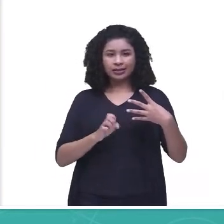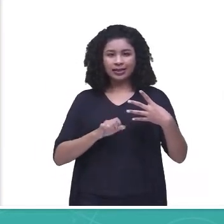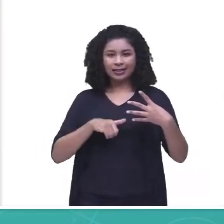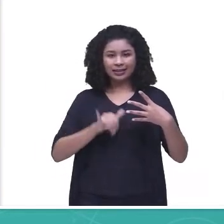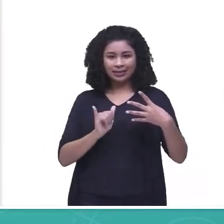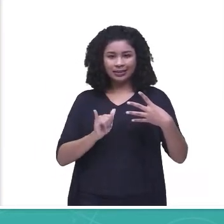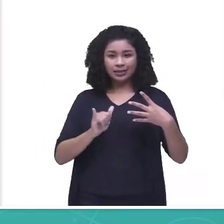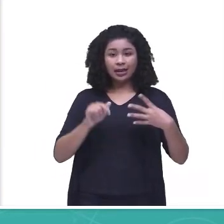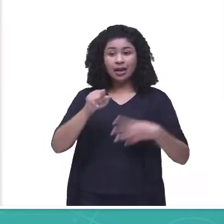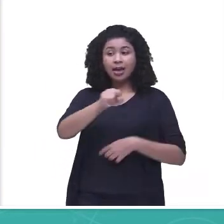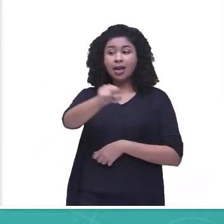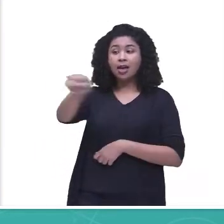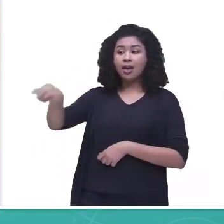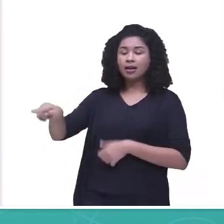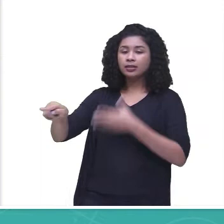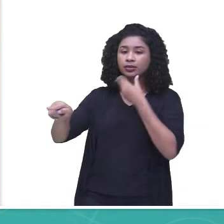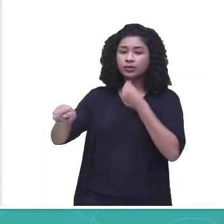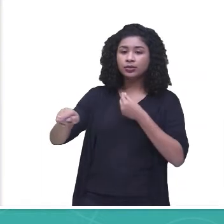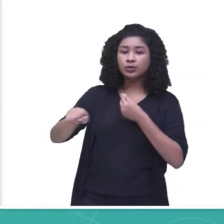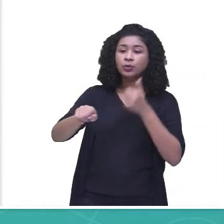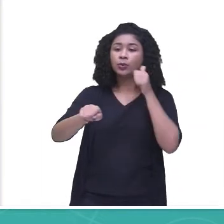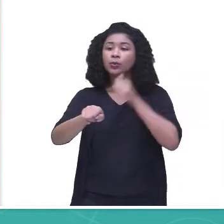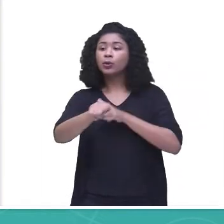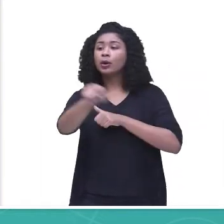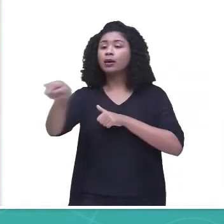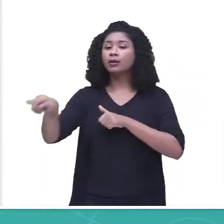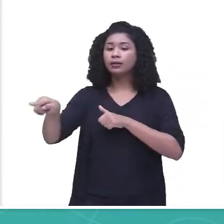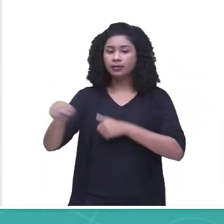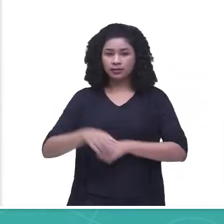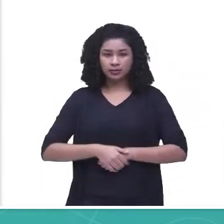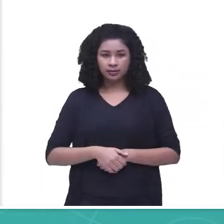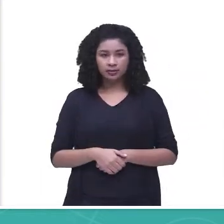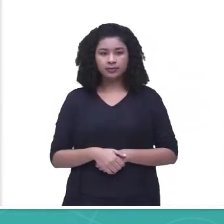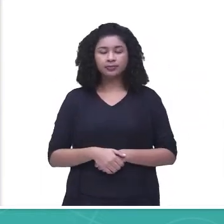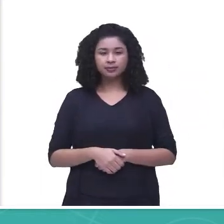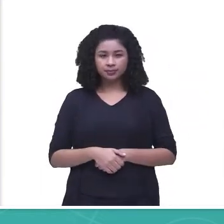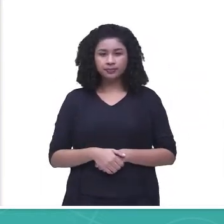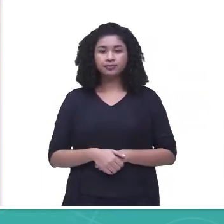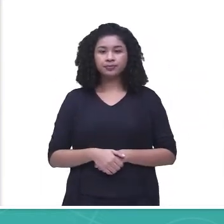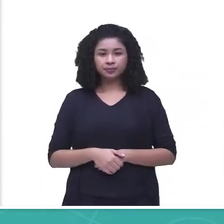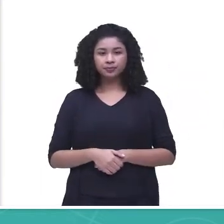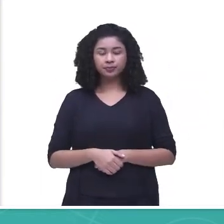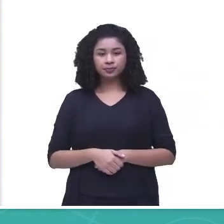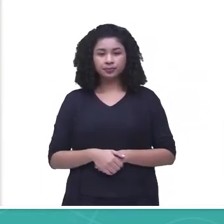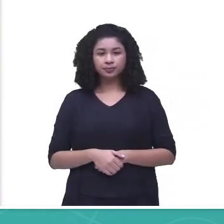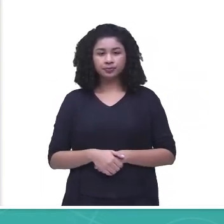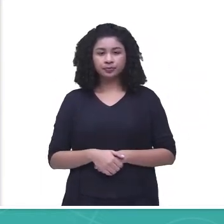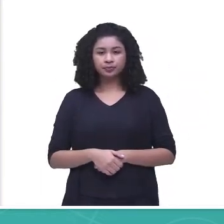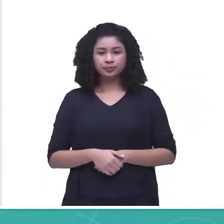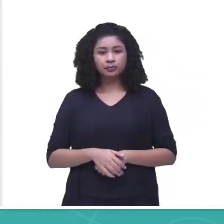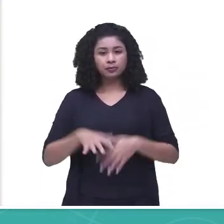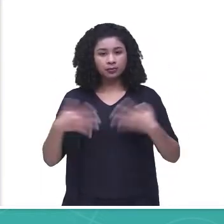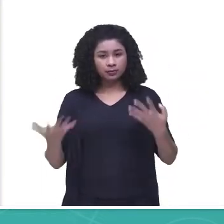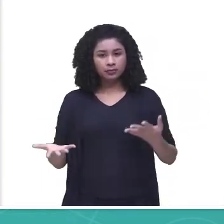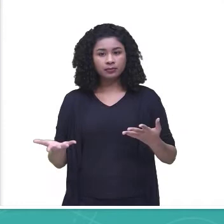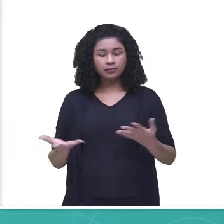ou elas, tá certo? Então, do, I, you, we, they. São